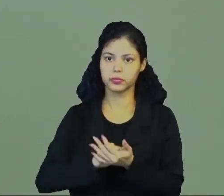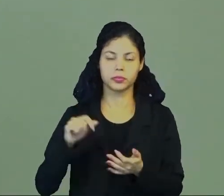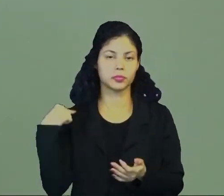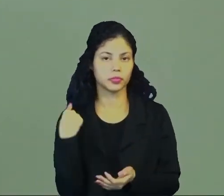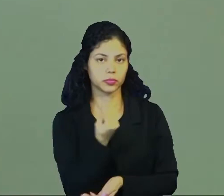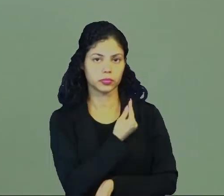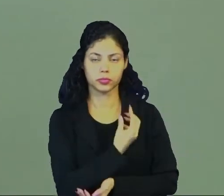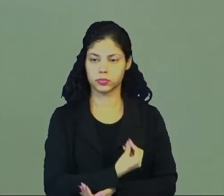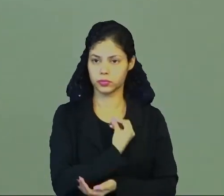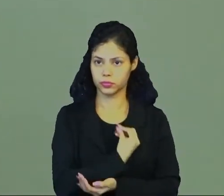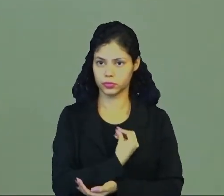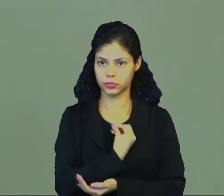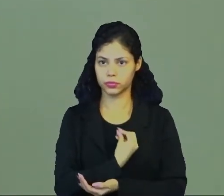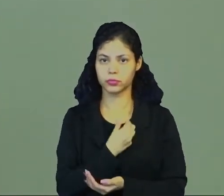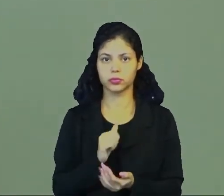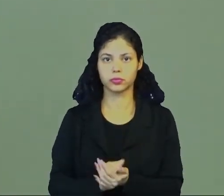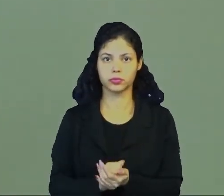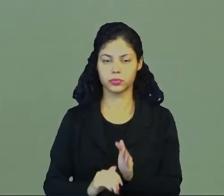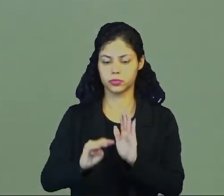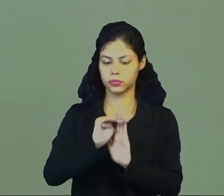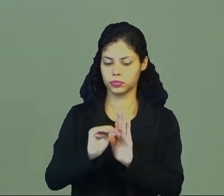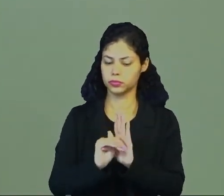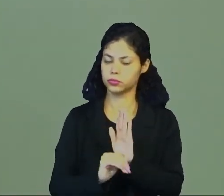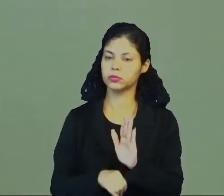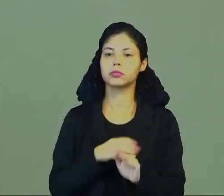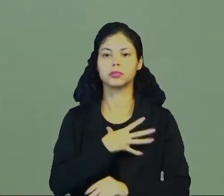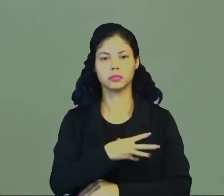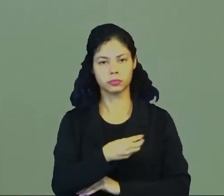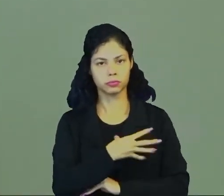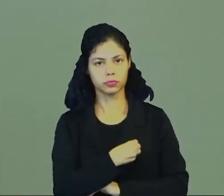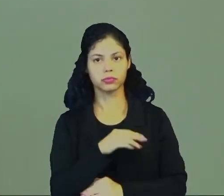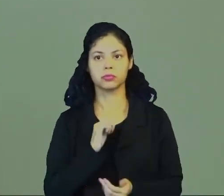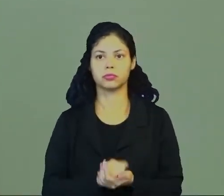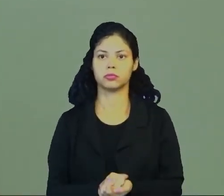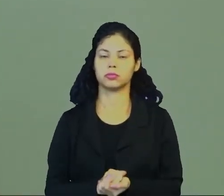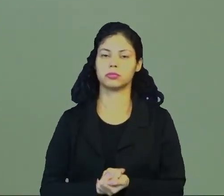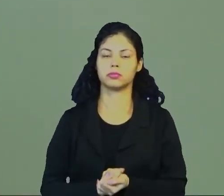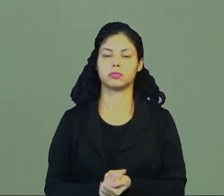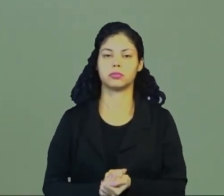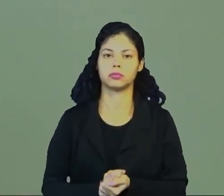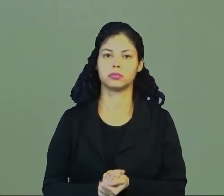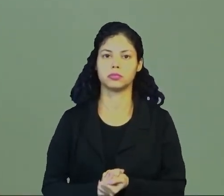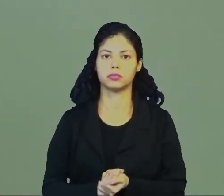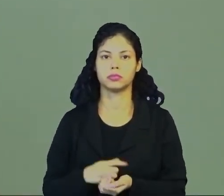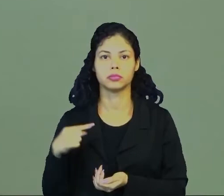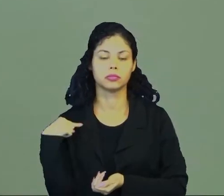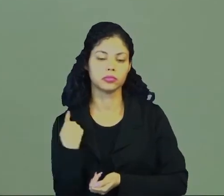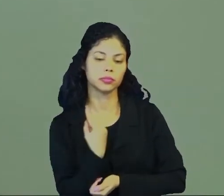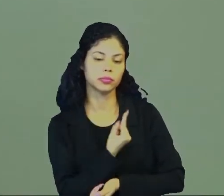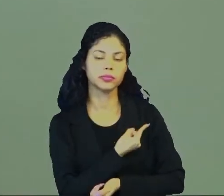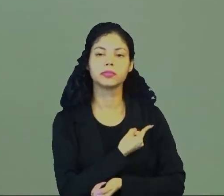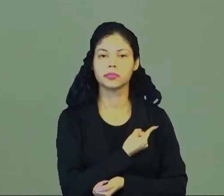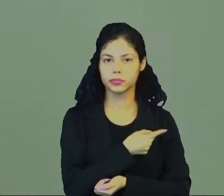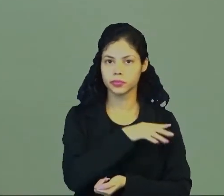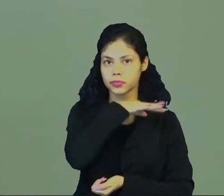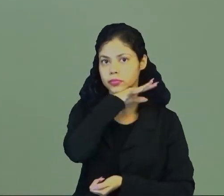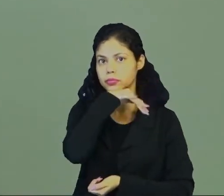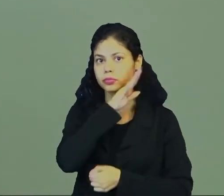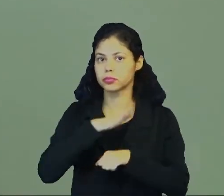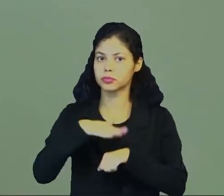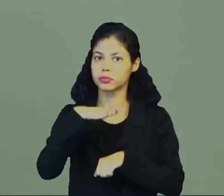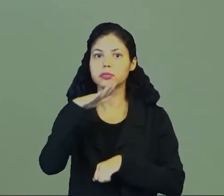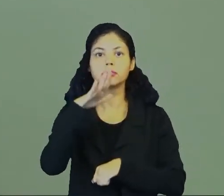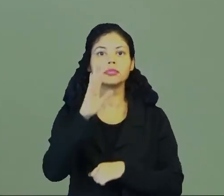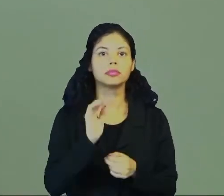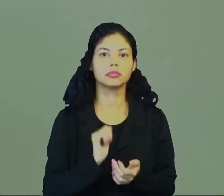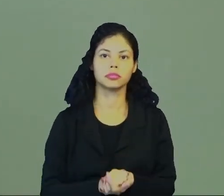nosso convívio, né? A nossa classe dos mamíferos, nosso Filochordata, né? Ao nosso reino animal. Nós sabemos